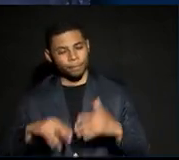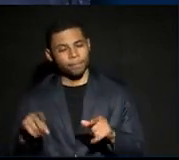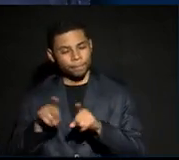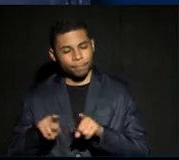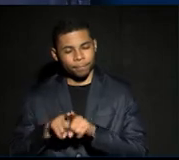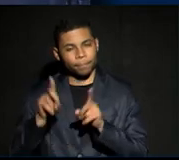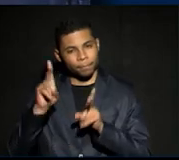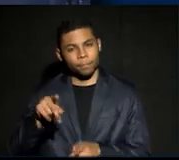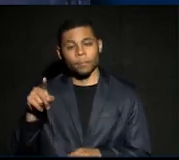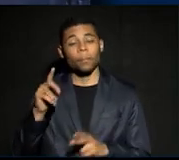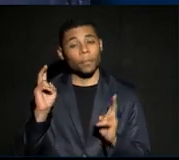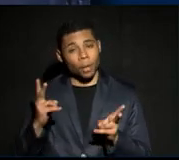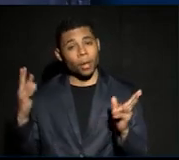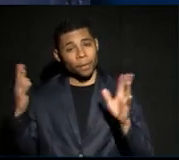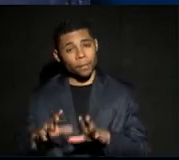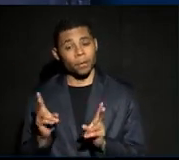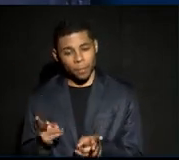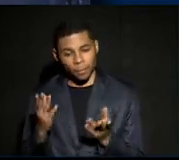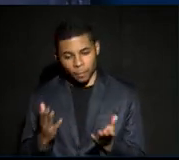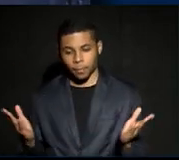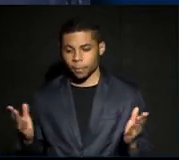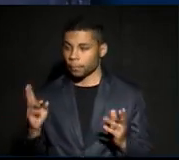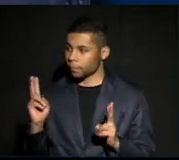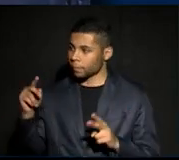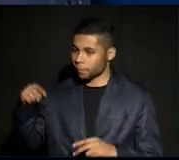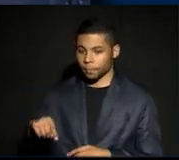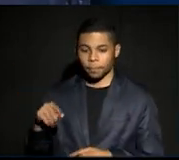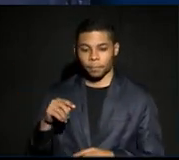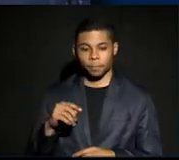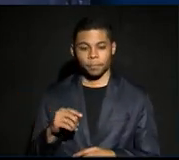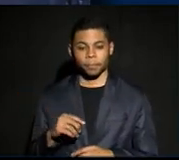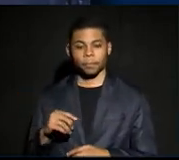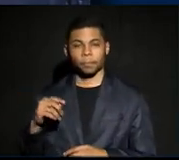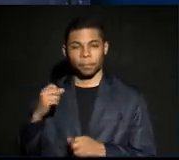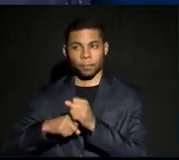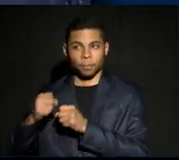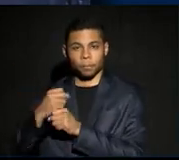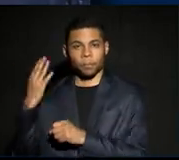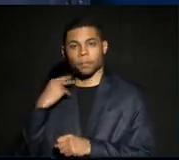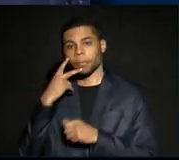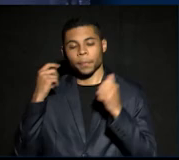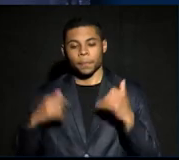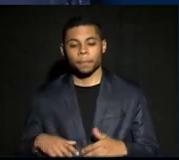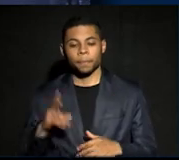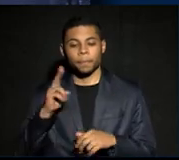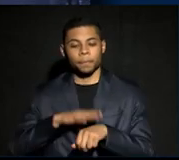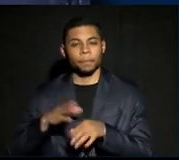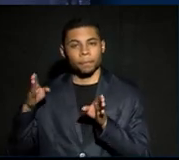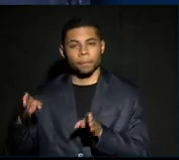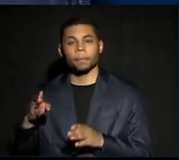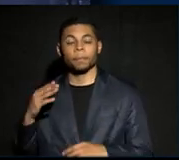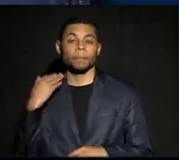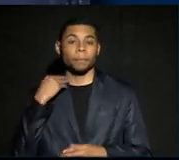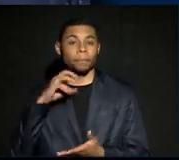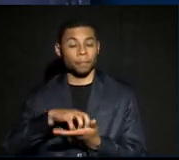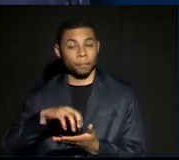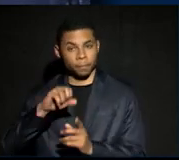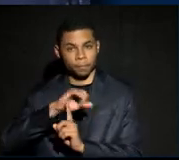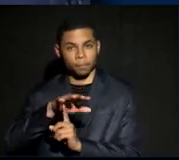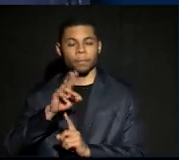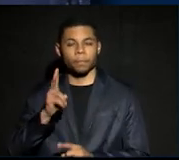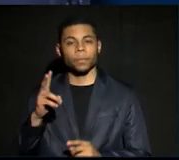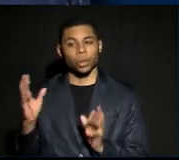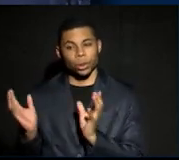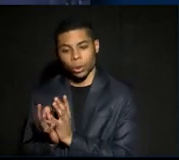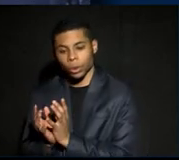sentido, exatamente neste evento aqui, no ano passado. Então, ele disse, olha, foi um momento em que o Banco Central parou